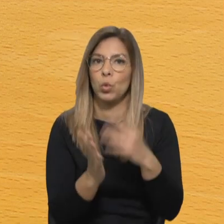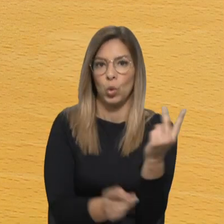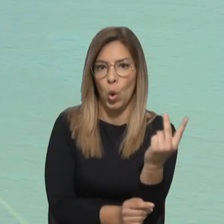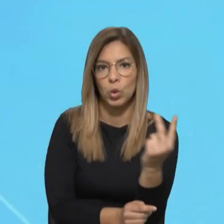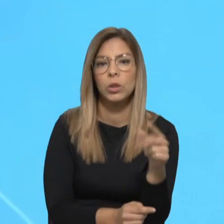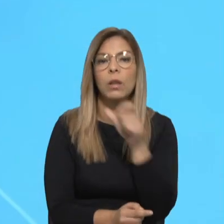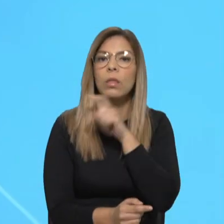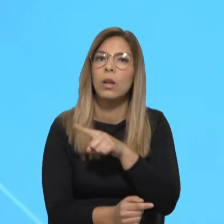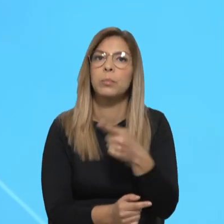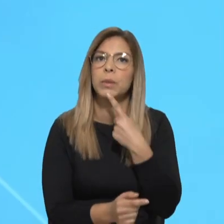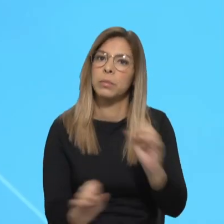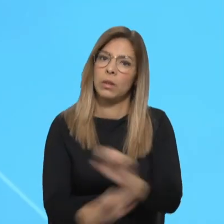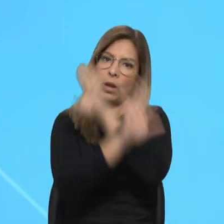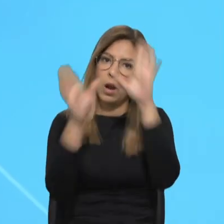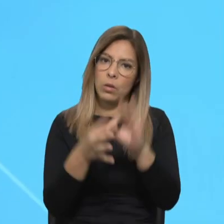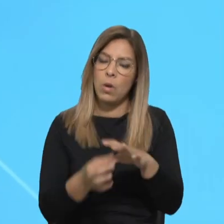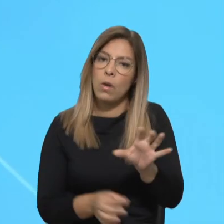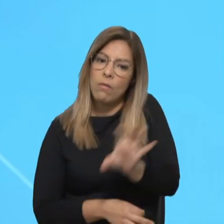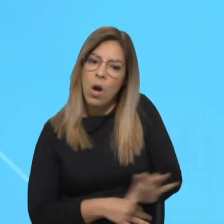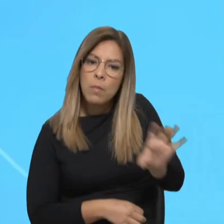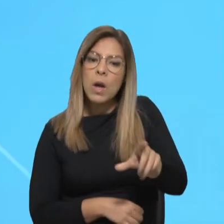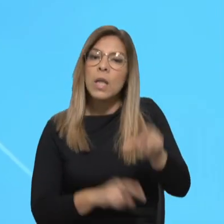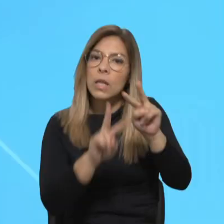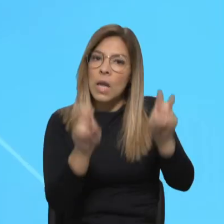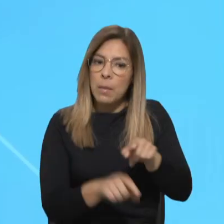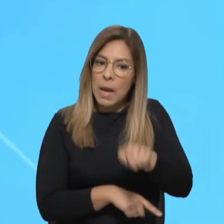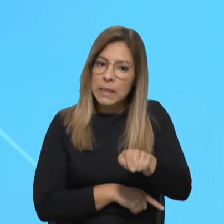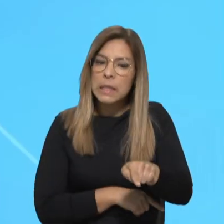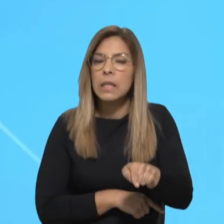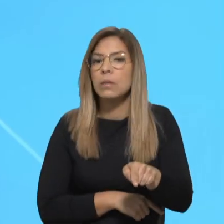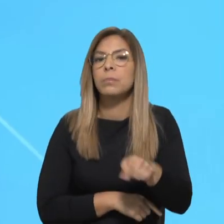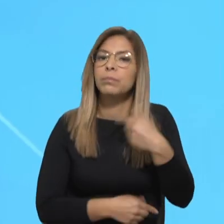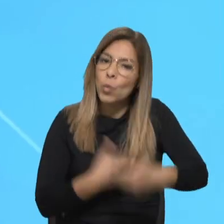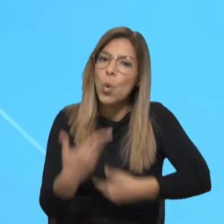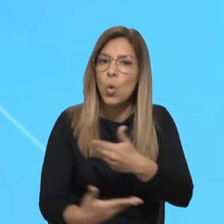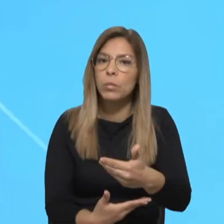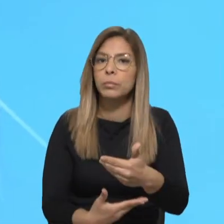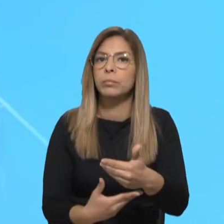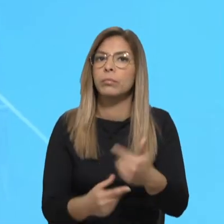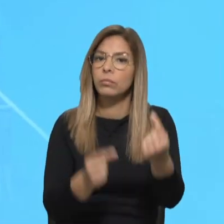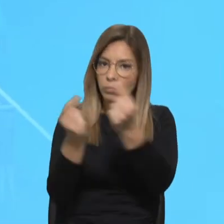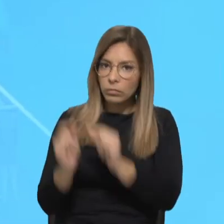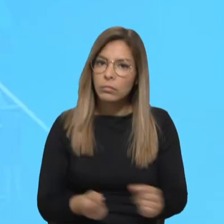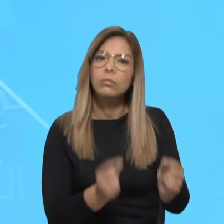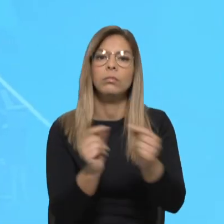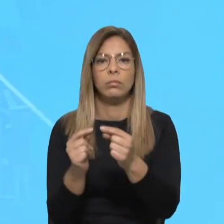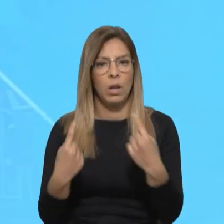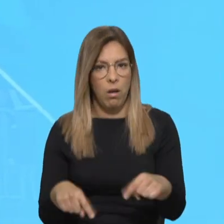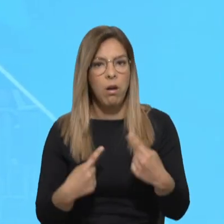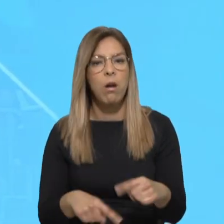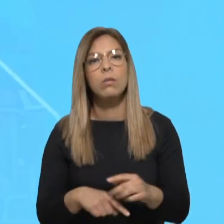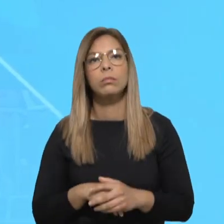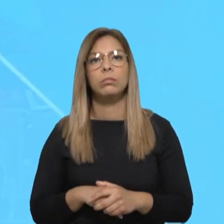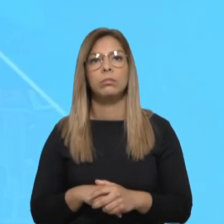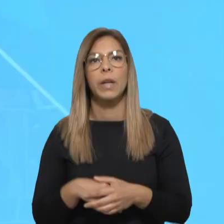de números e temos de falar também do tema que vai estando em debate público, pelo menos, que é